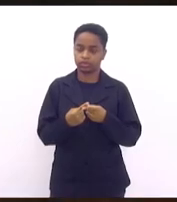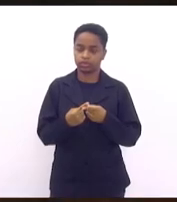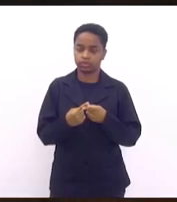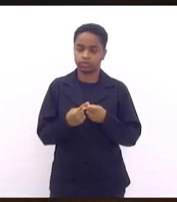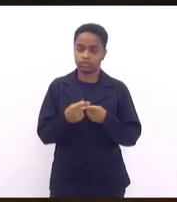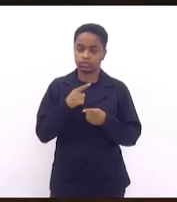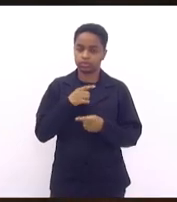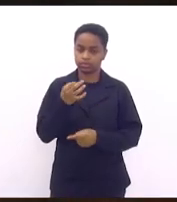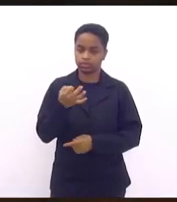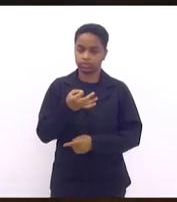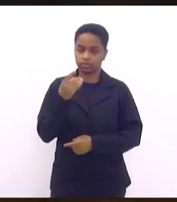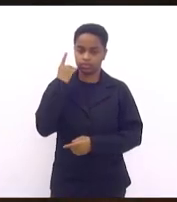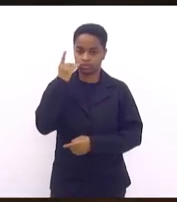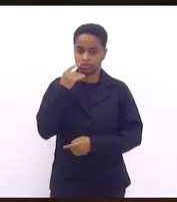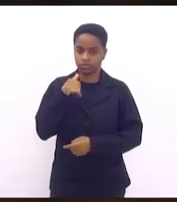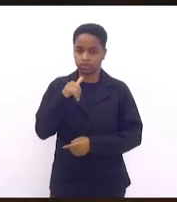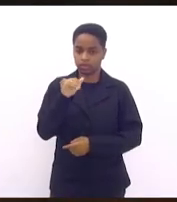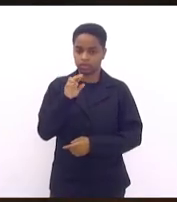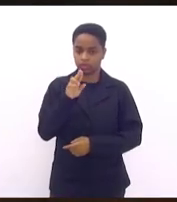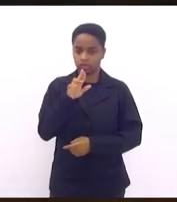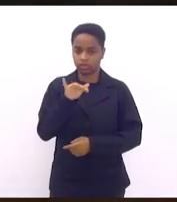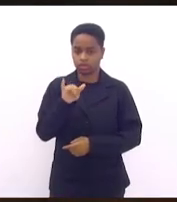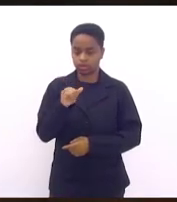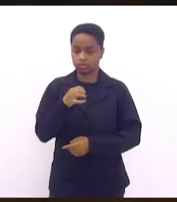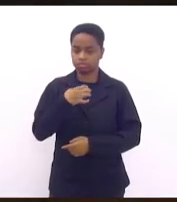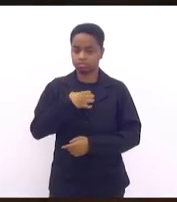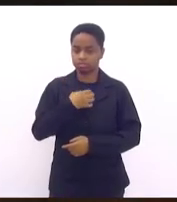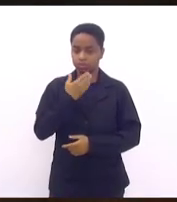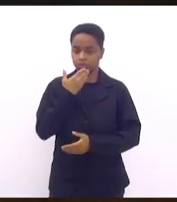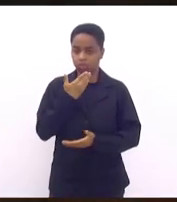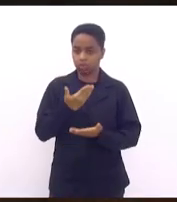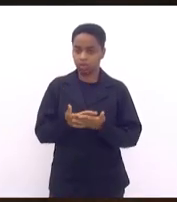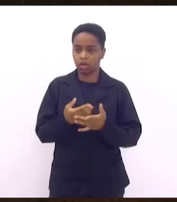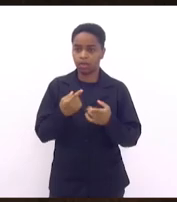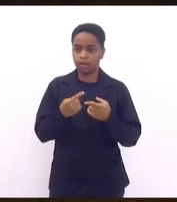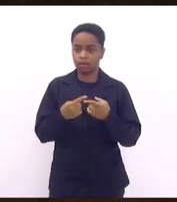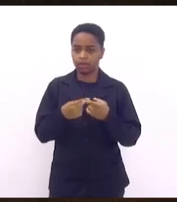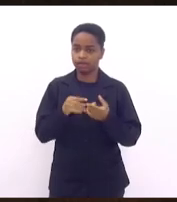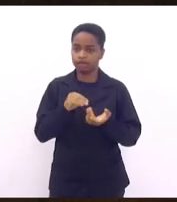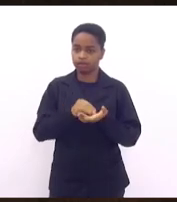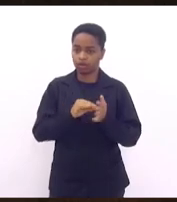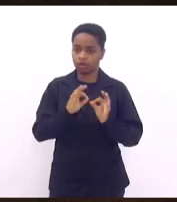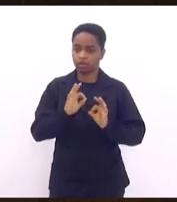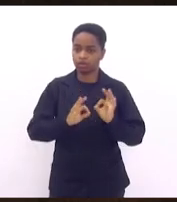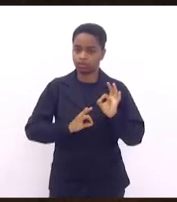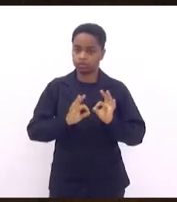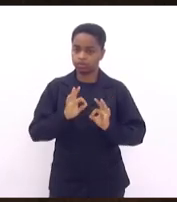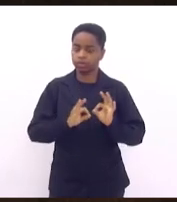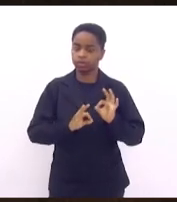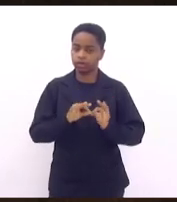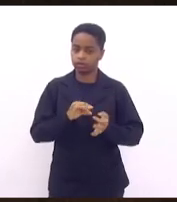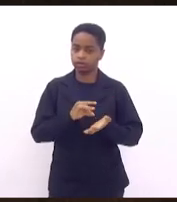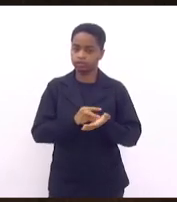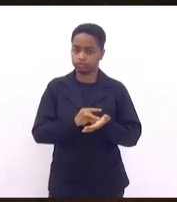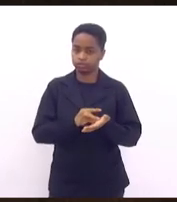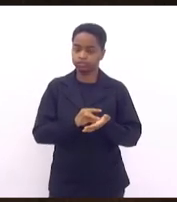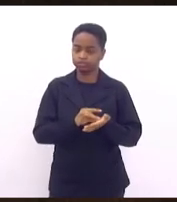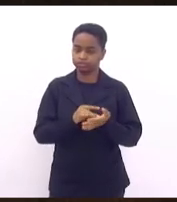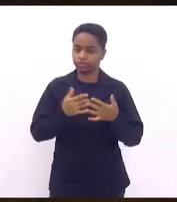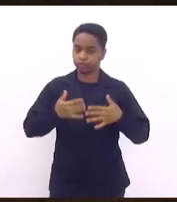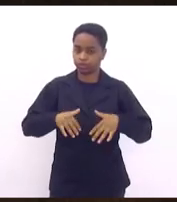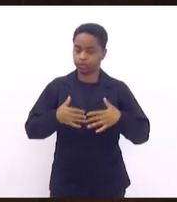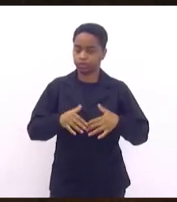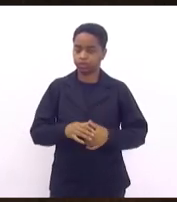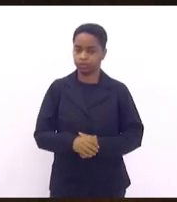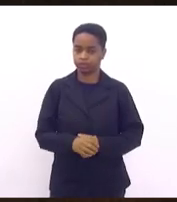seguramente o deputado Yuri vai ficar muito surpreso, porque o despreparo é muito grande.